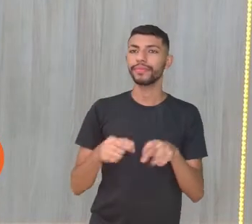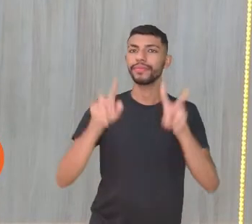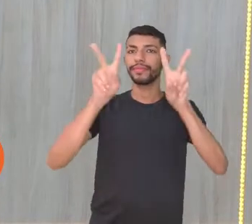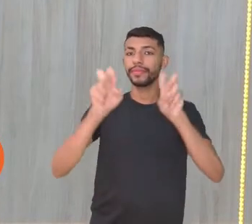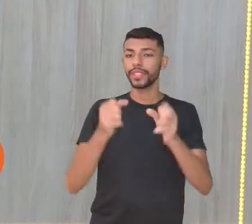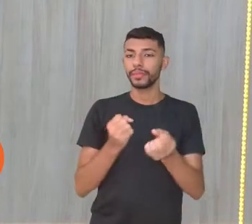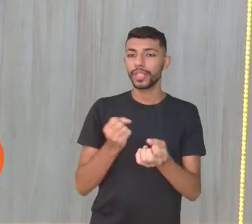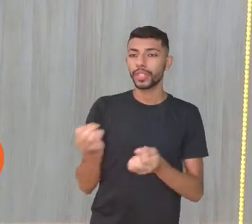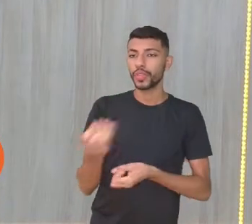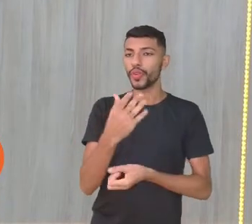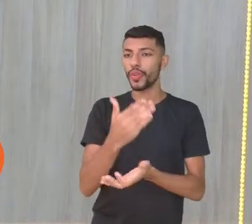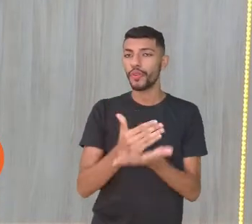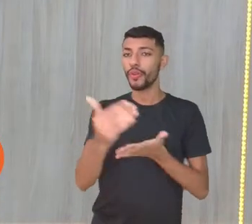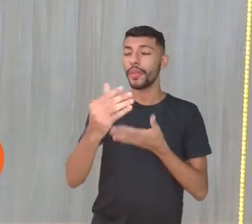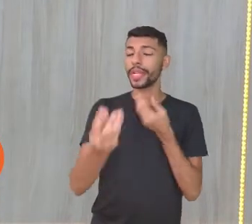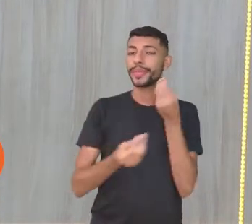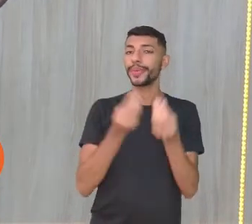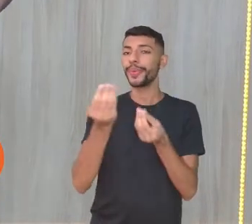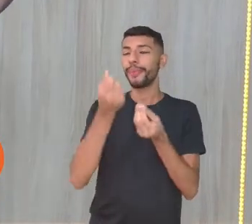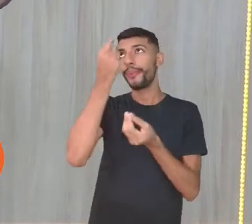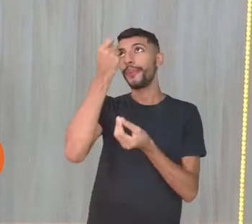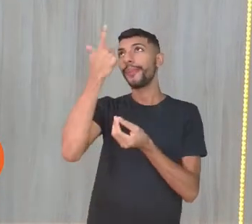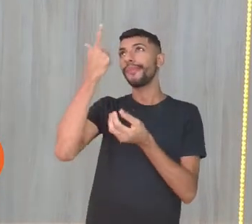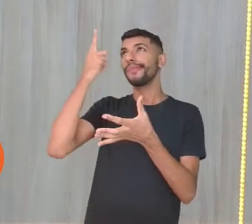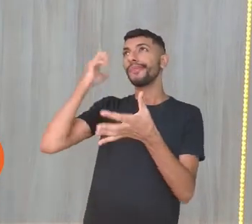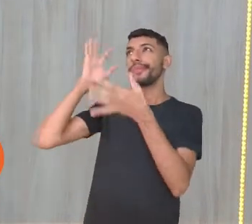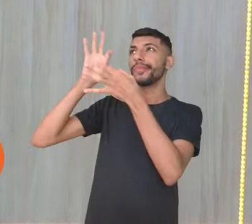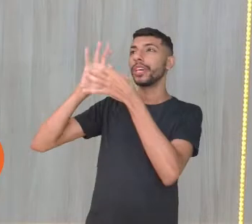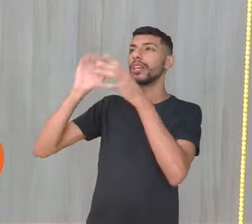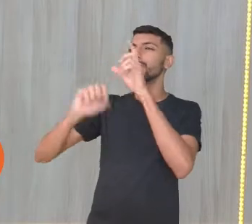novo a partindo da ideia de